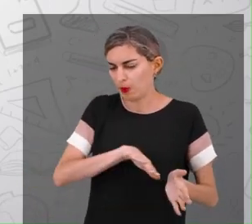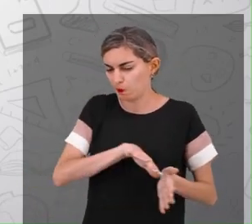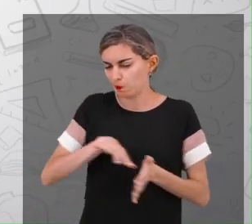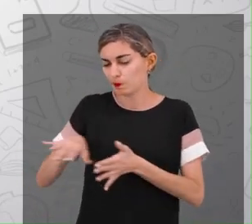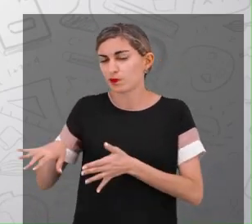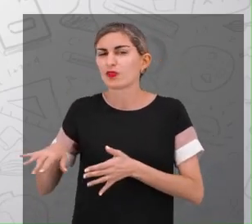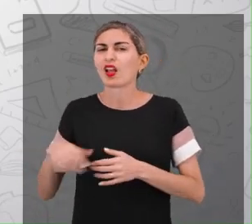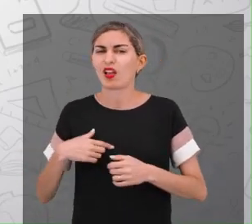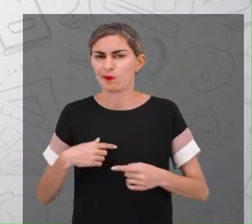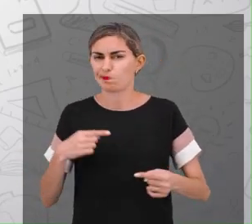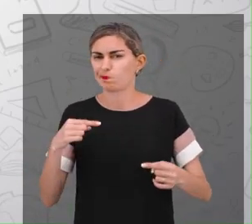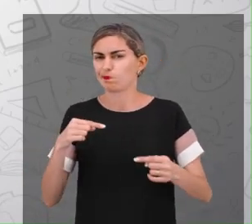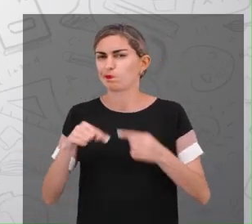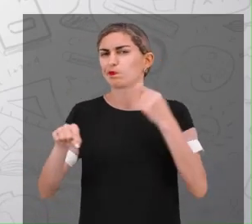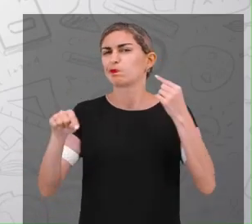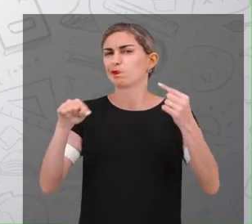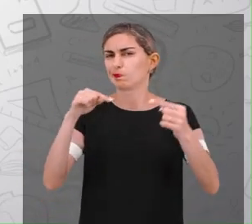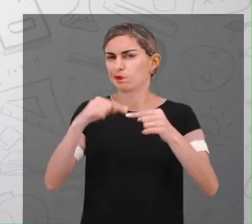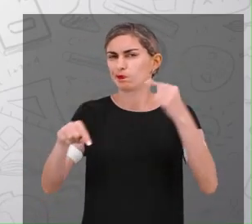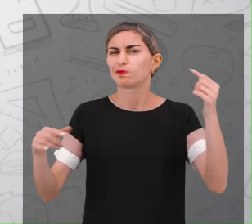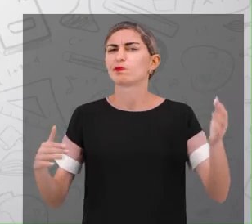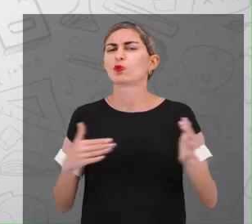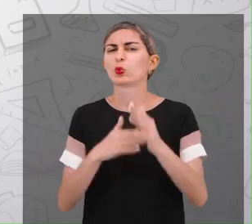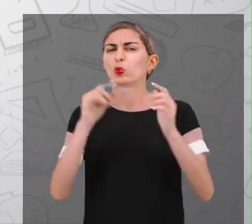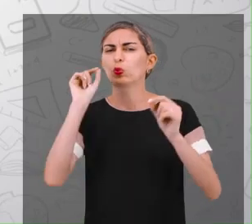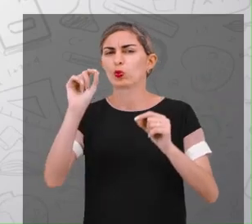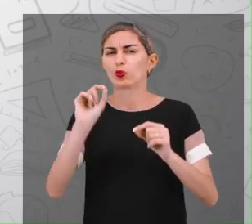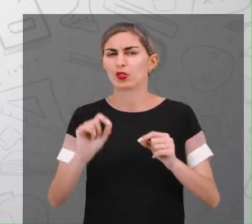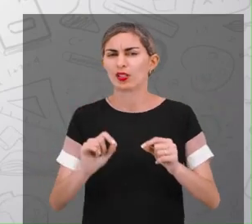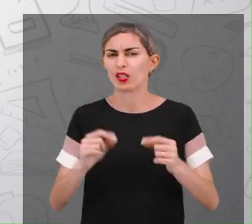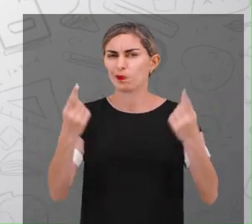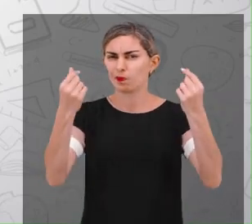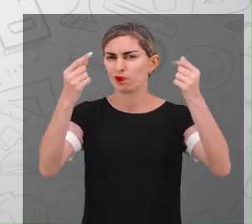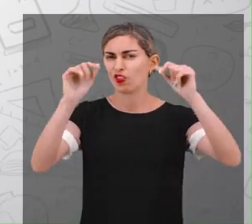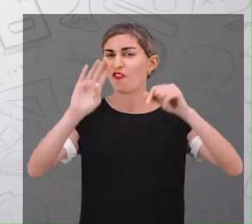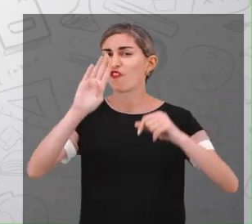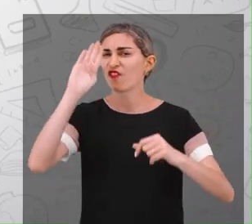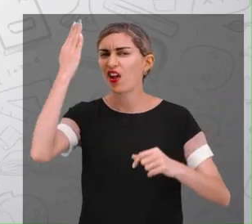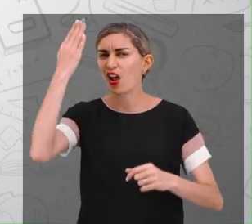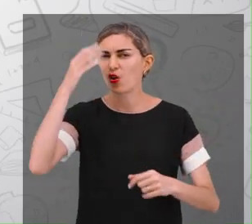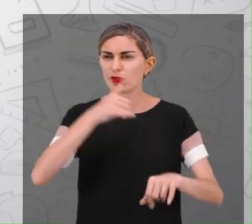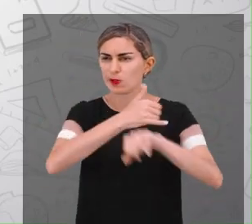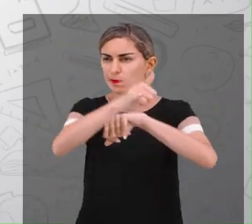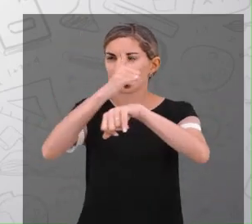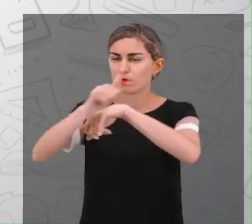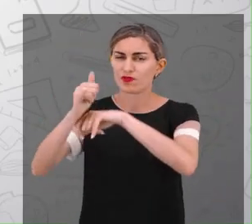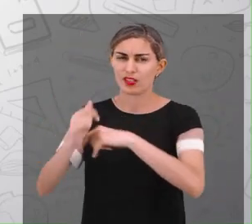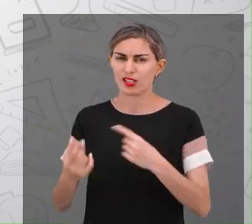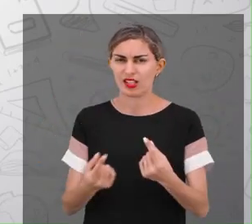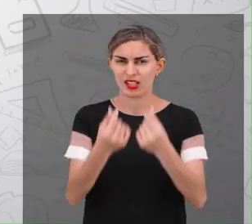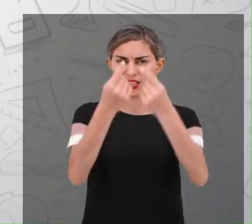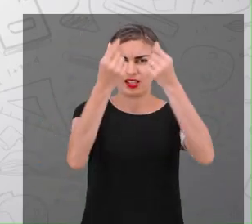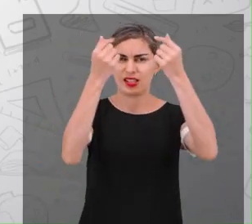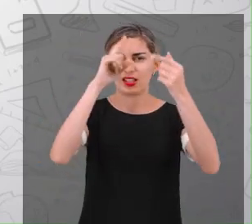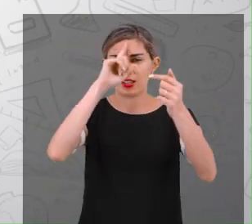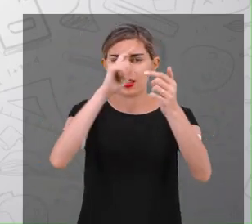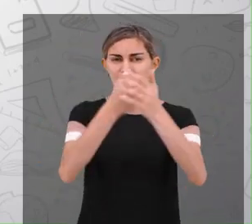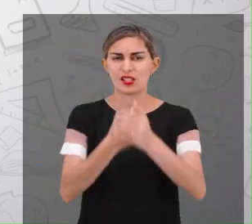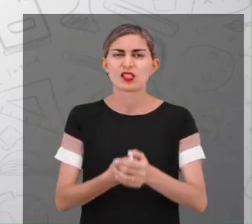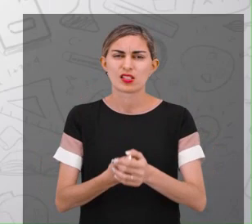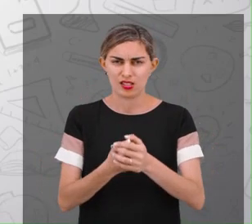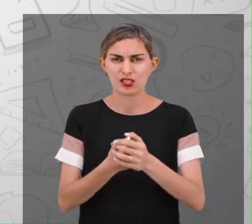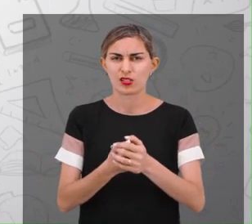atua, há impactos, e esses impactos seriam informações financeiras falsas e enganosas nas quais basear decisões